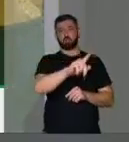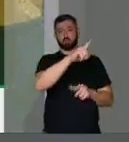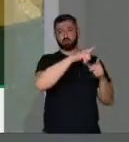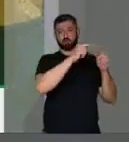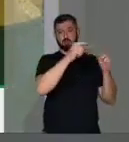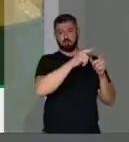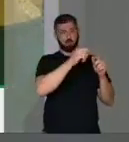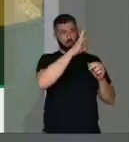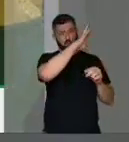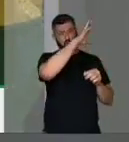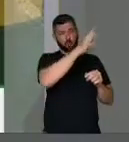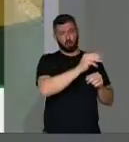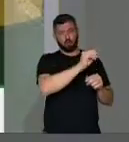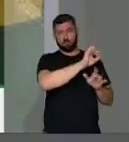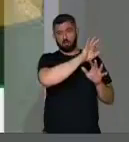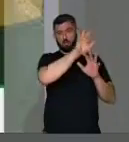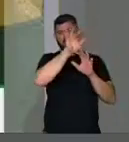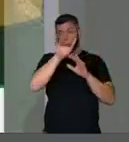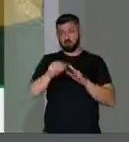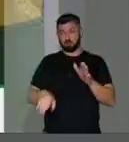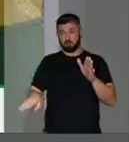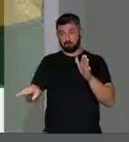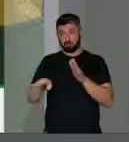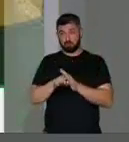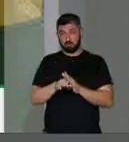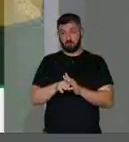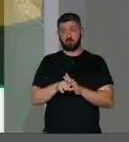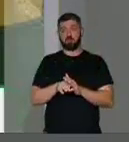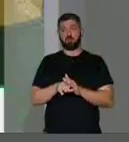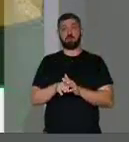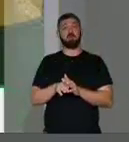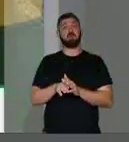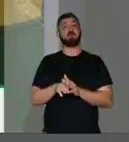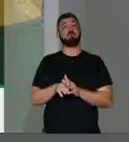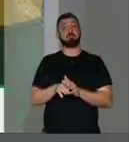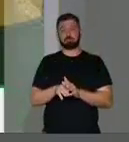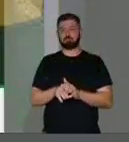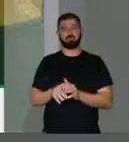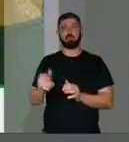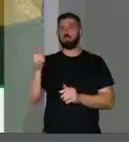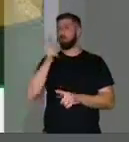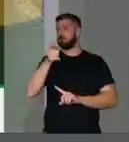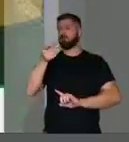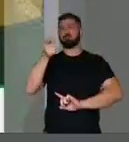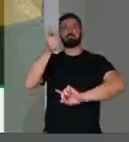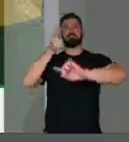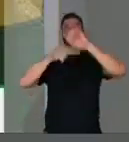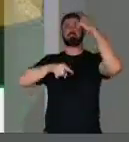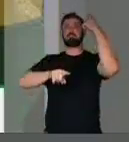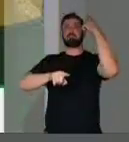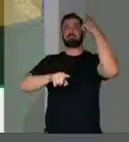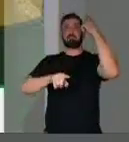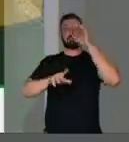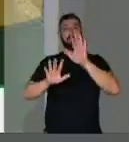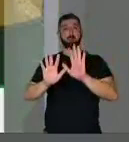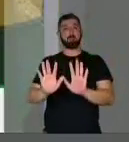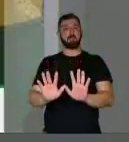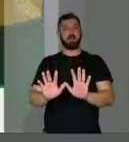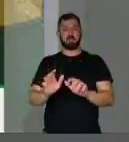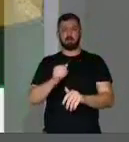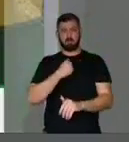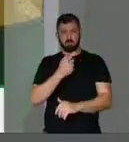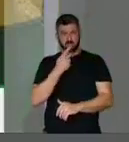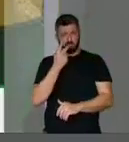do Japão, nossos ancestrais vieram e triunfaram. Mas não